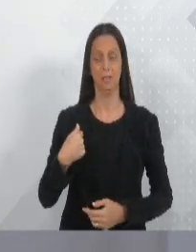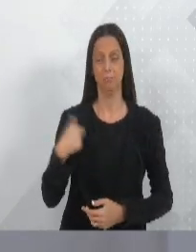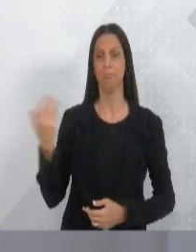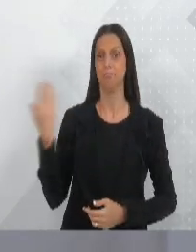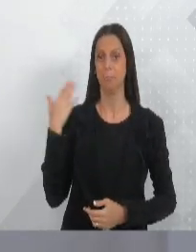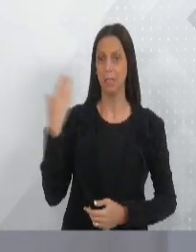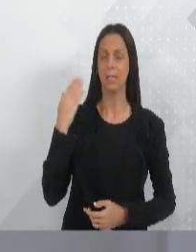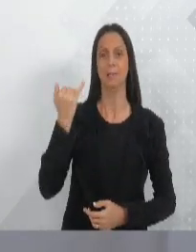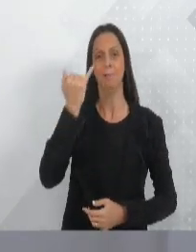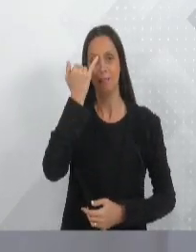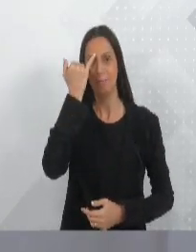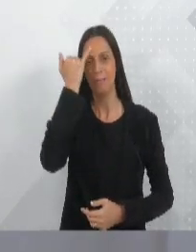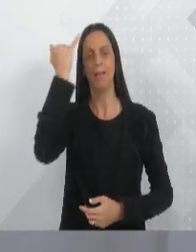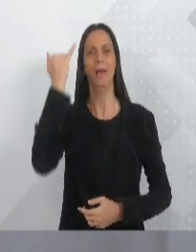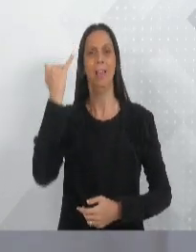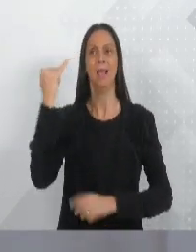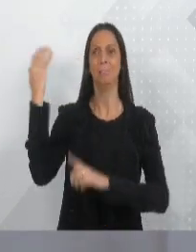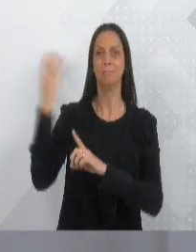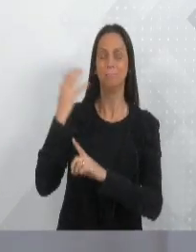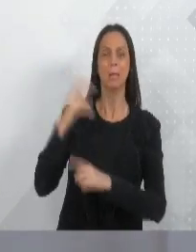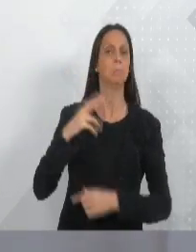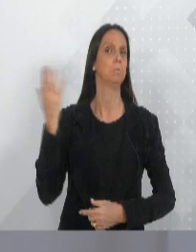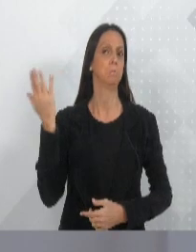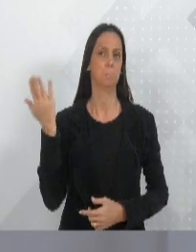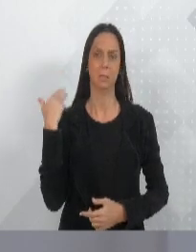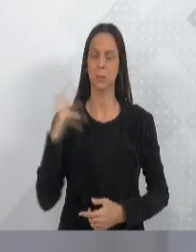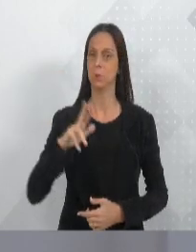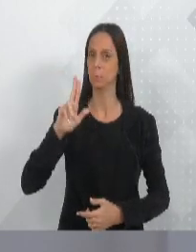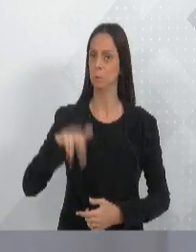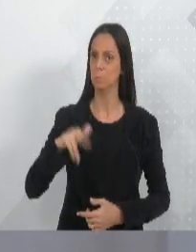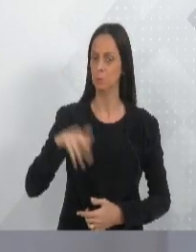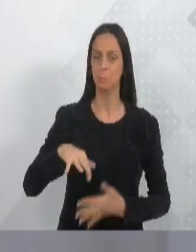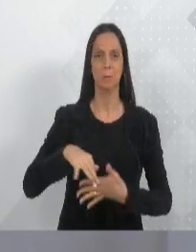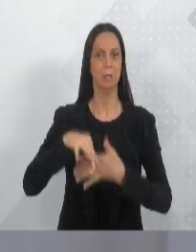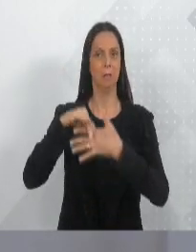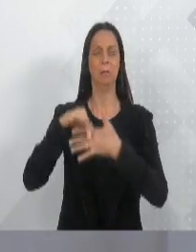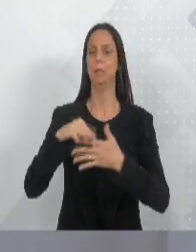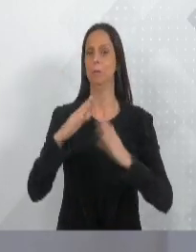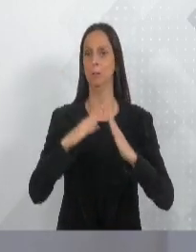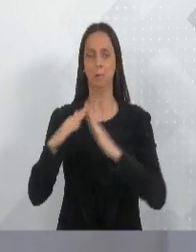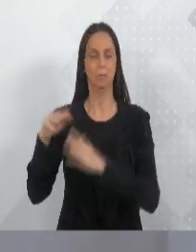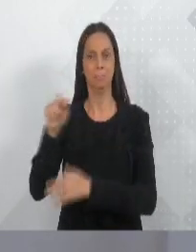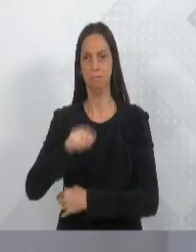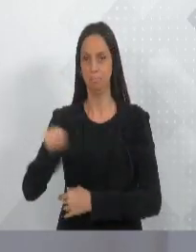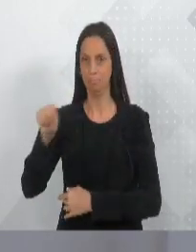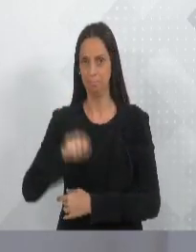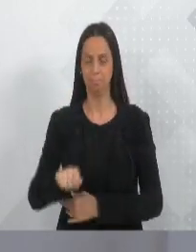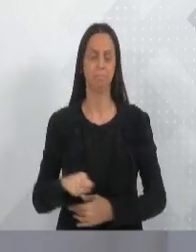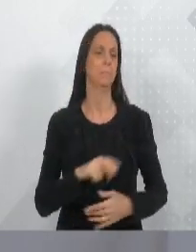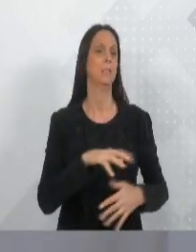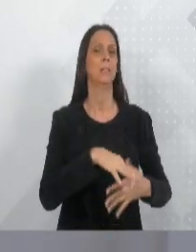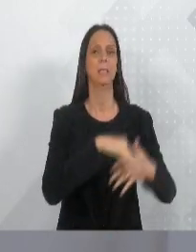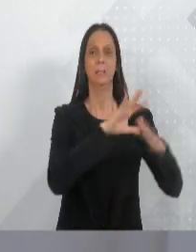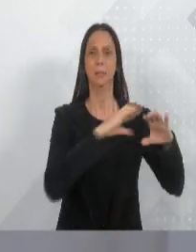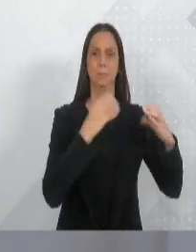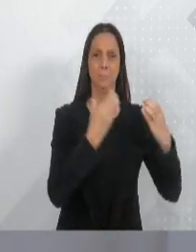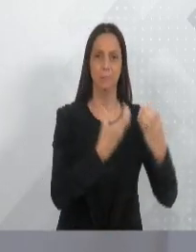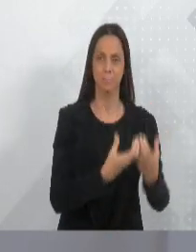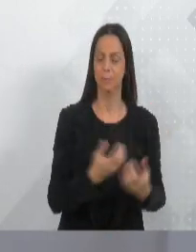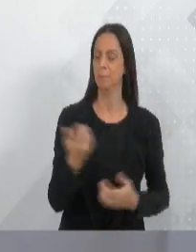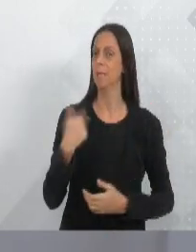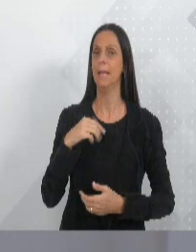idealismo Nunca havia sido líder comunitário nunca fui membro de associação de moradores nunca fui membro de Conselho Regional de